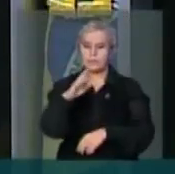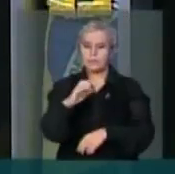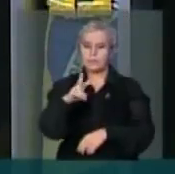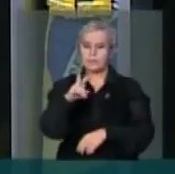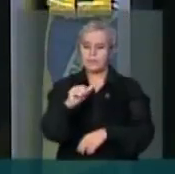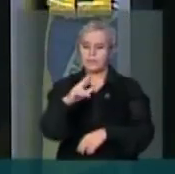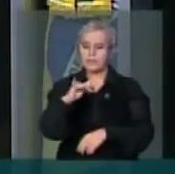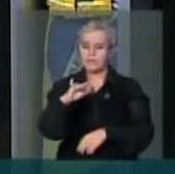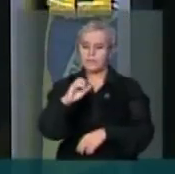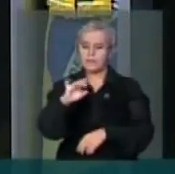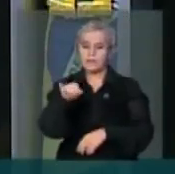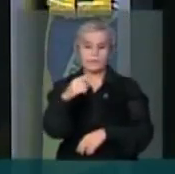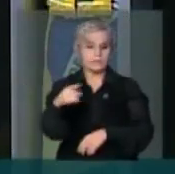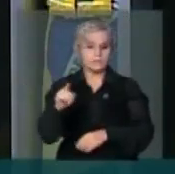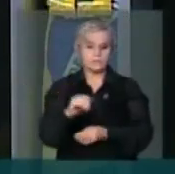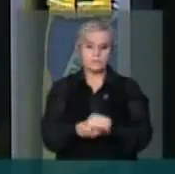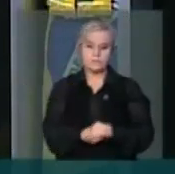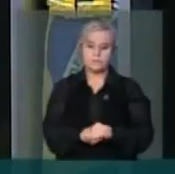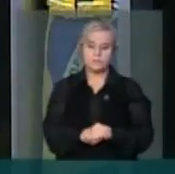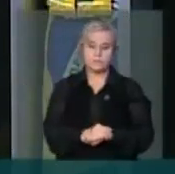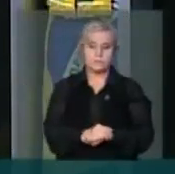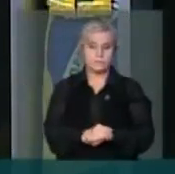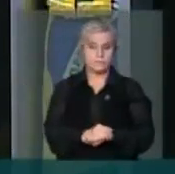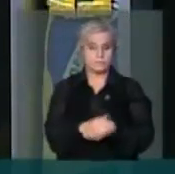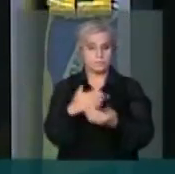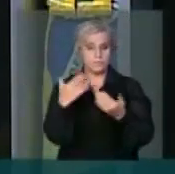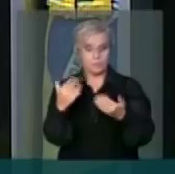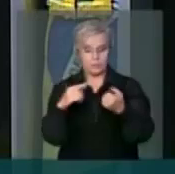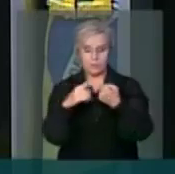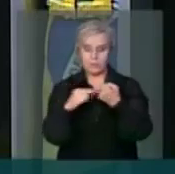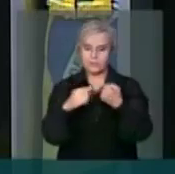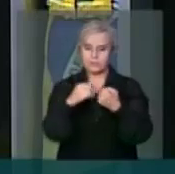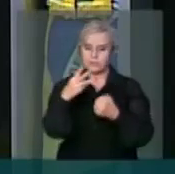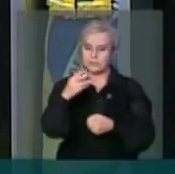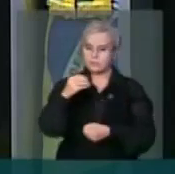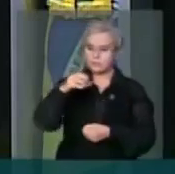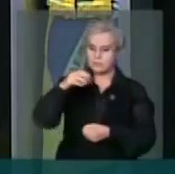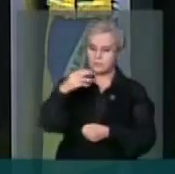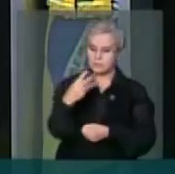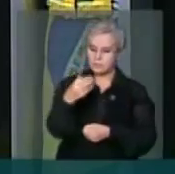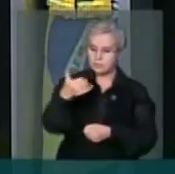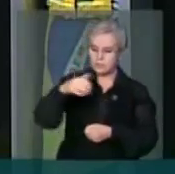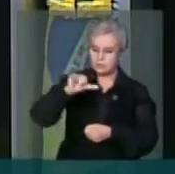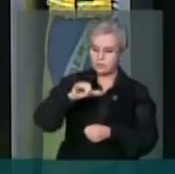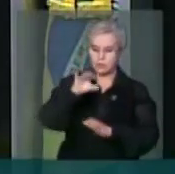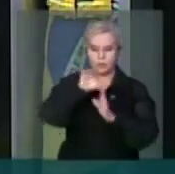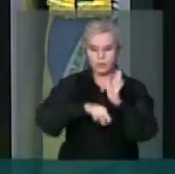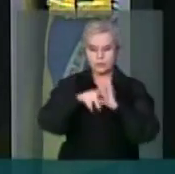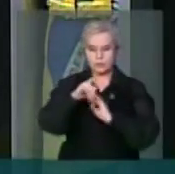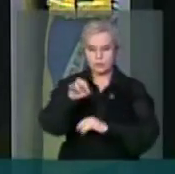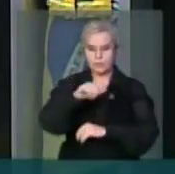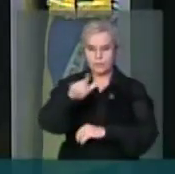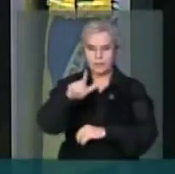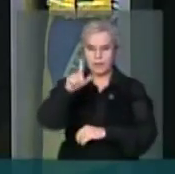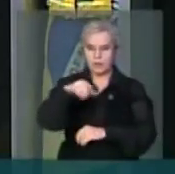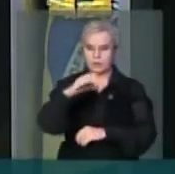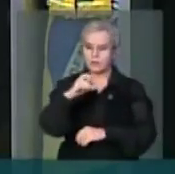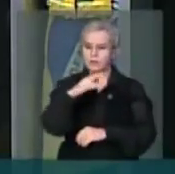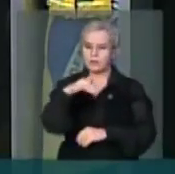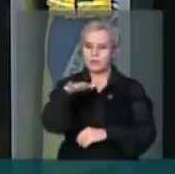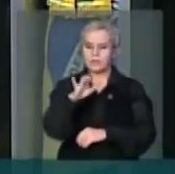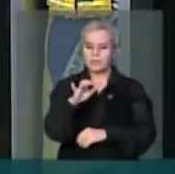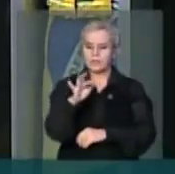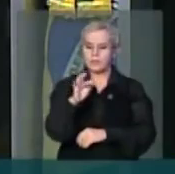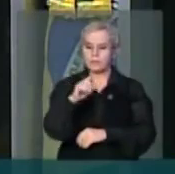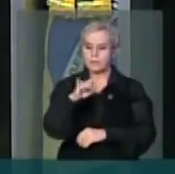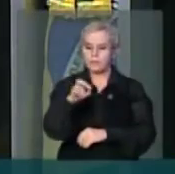o crime de prevaricação. Artigo 319 do Código Penal. É crime